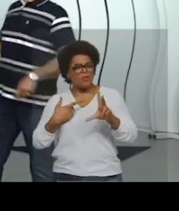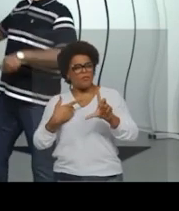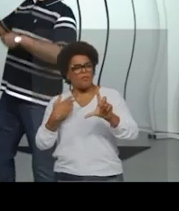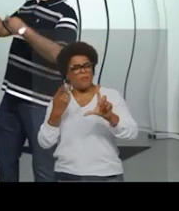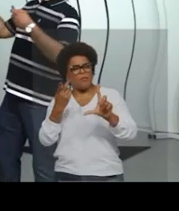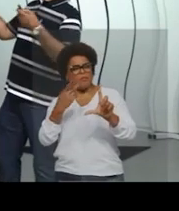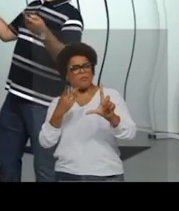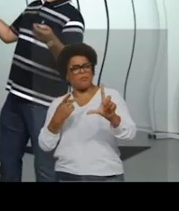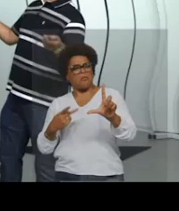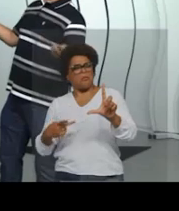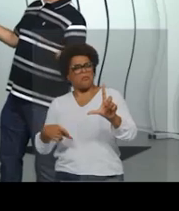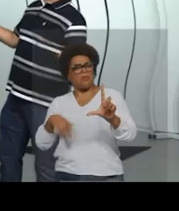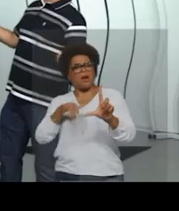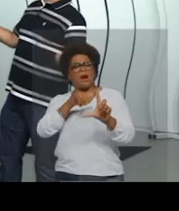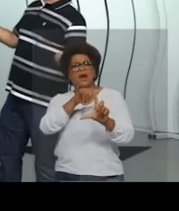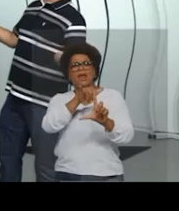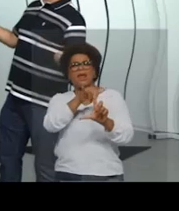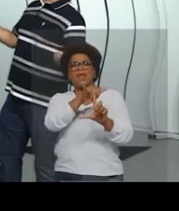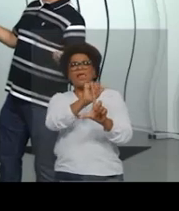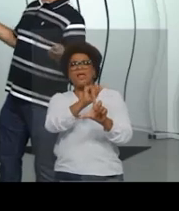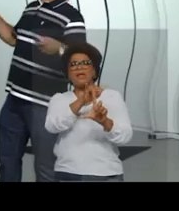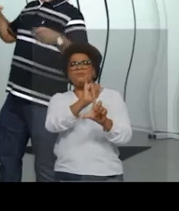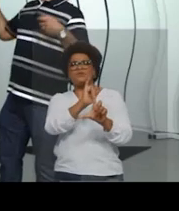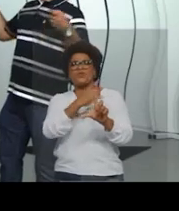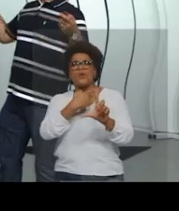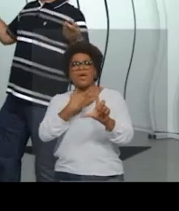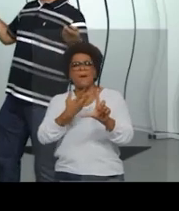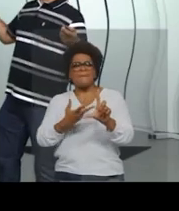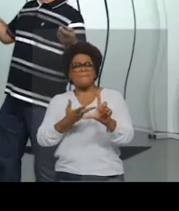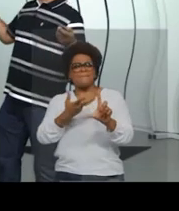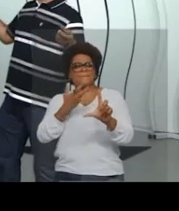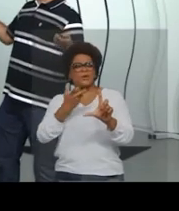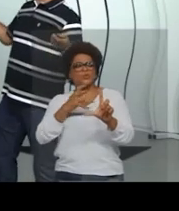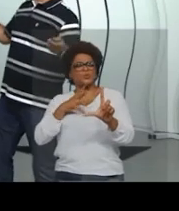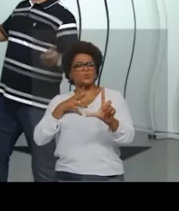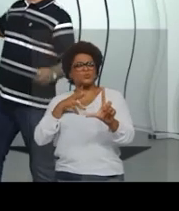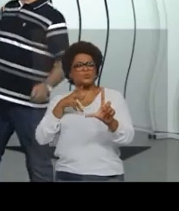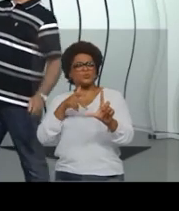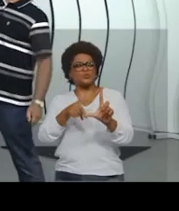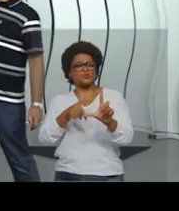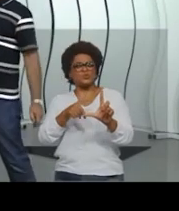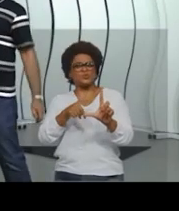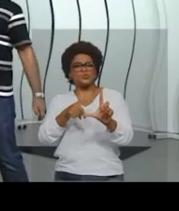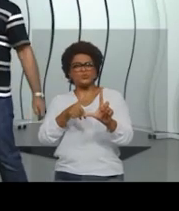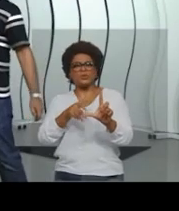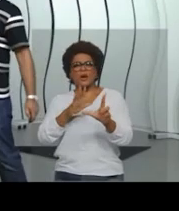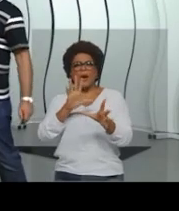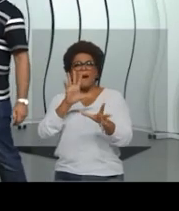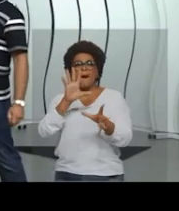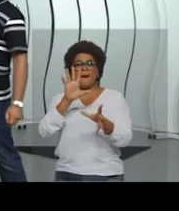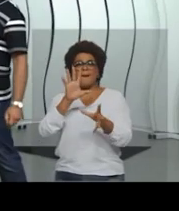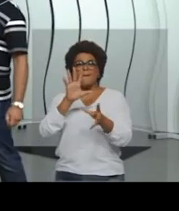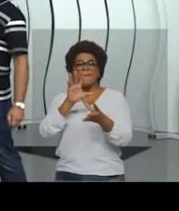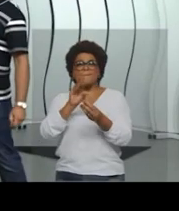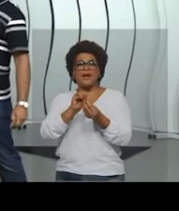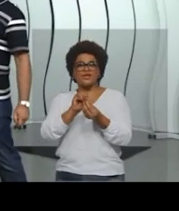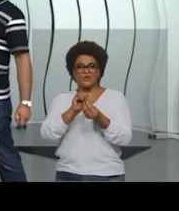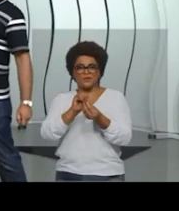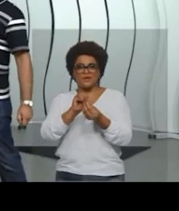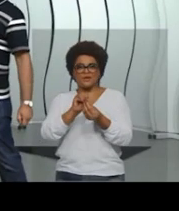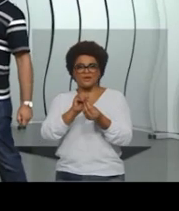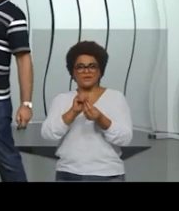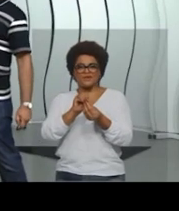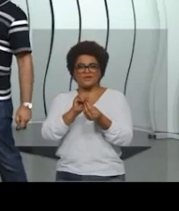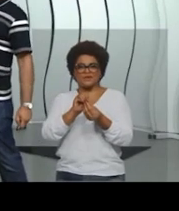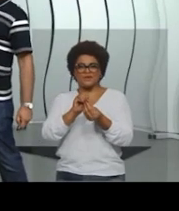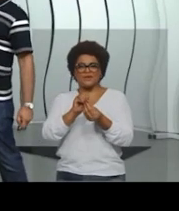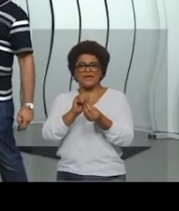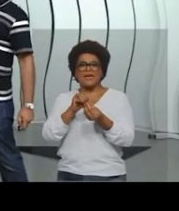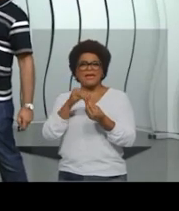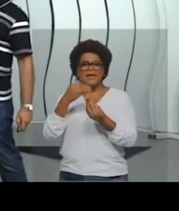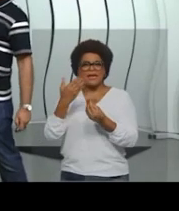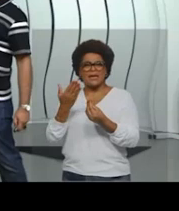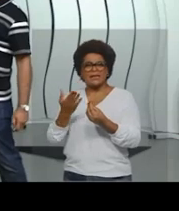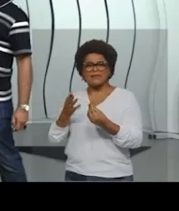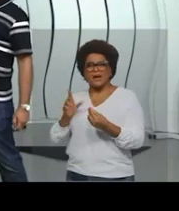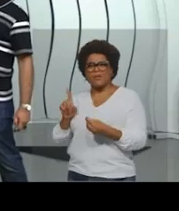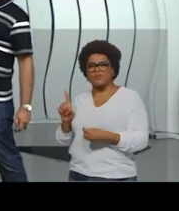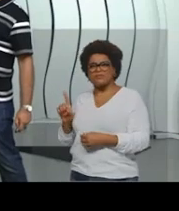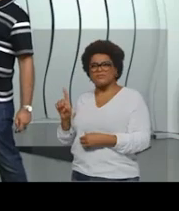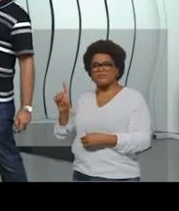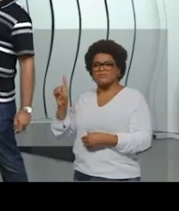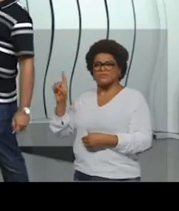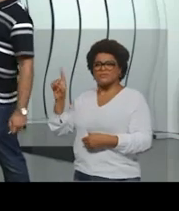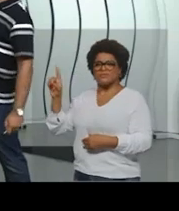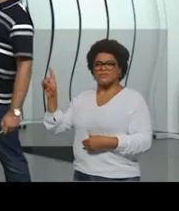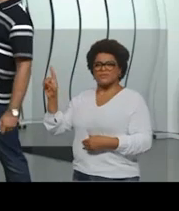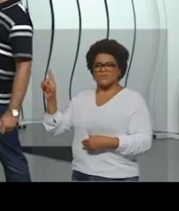vendo todas as imagens ao mesmo tempo. Resumindo, né, entre aspas, a sombra do gráfico no eixo X é o